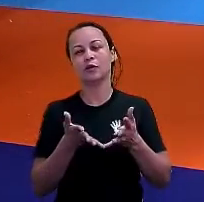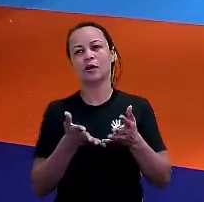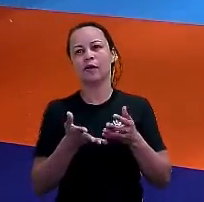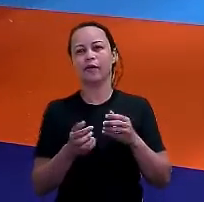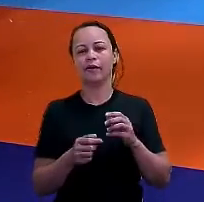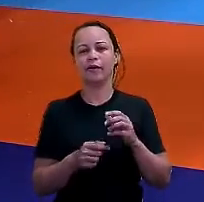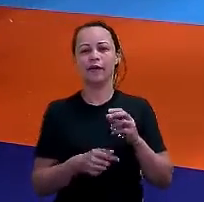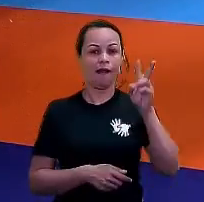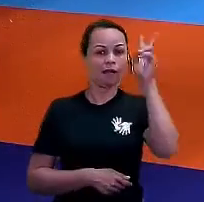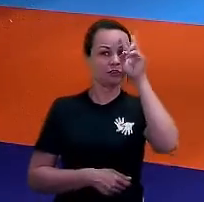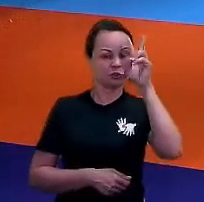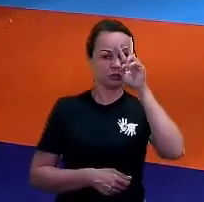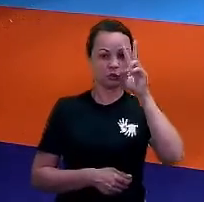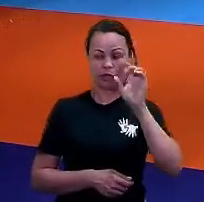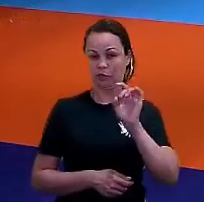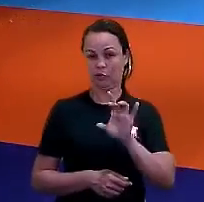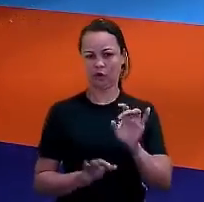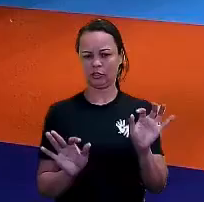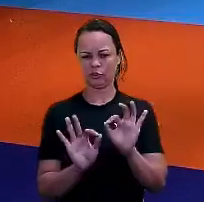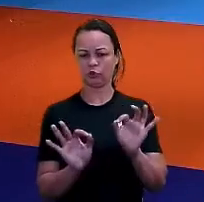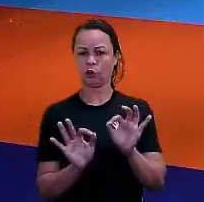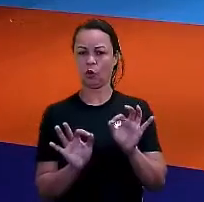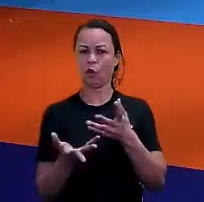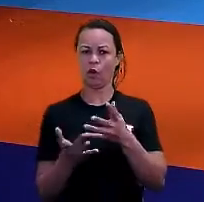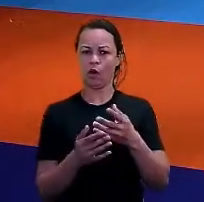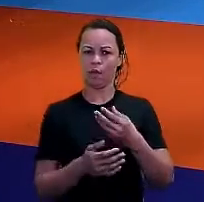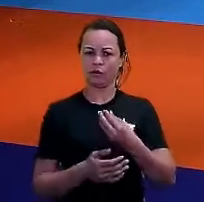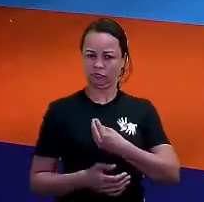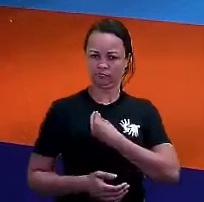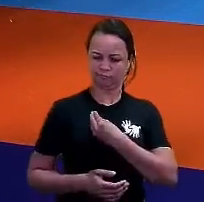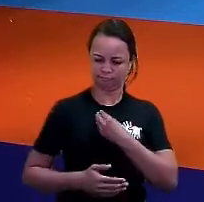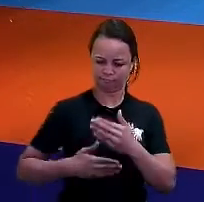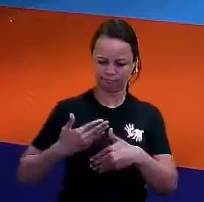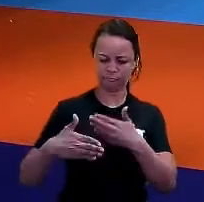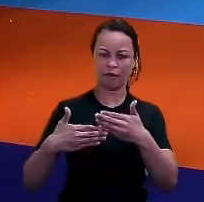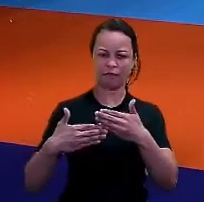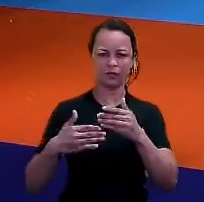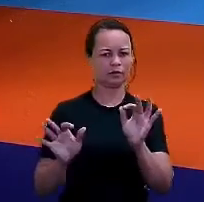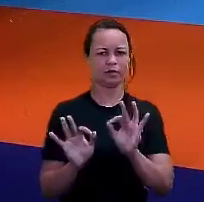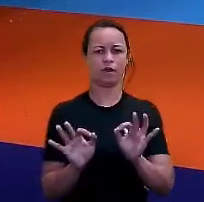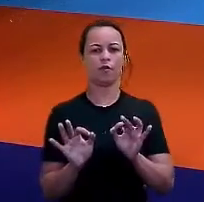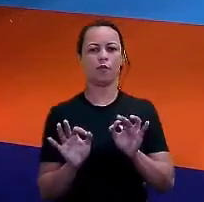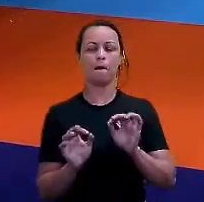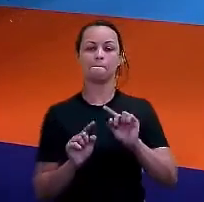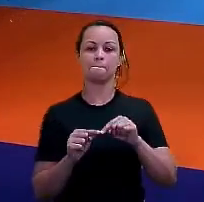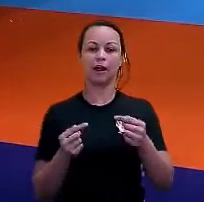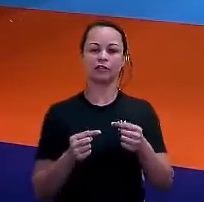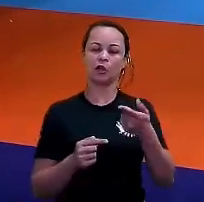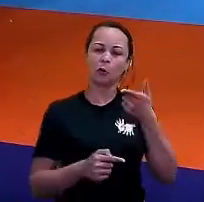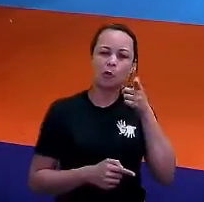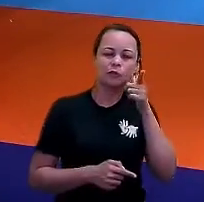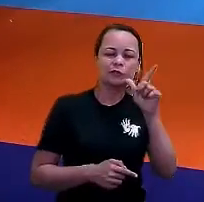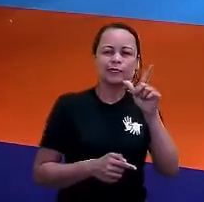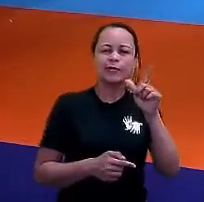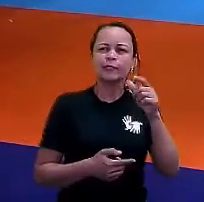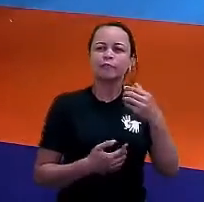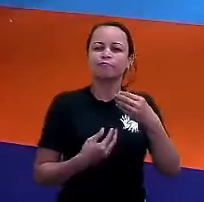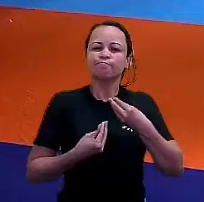história, ela não é só a mestra da vida, mas ela consegue nos colocar